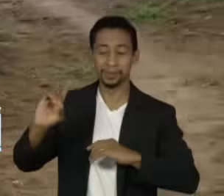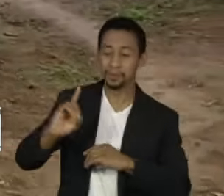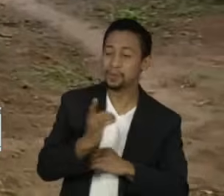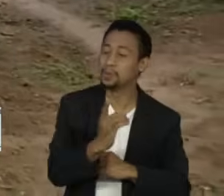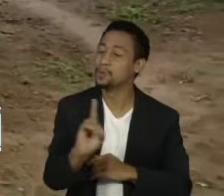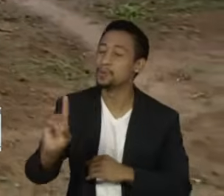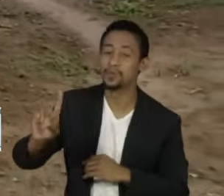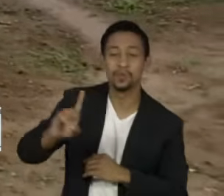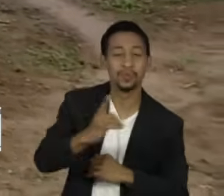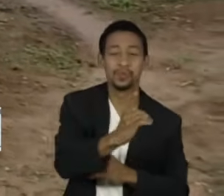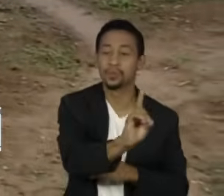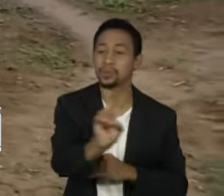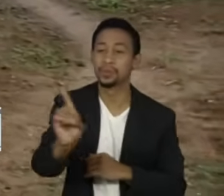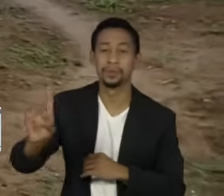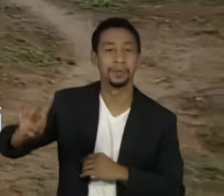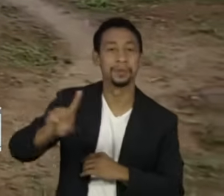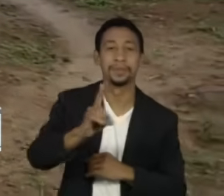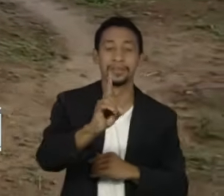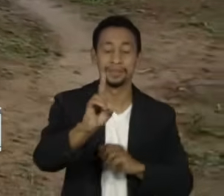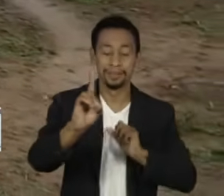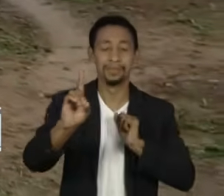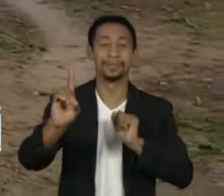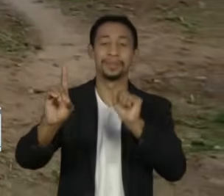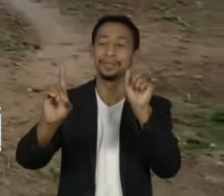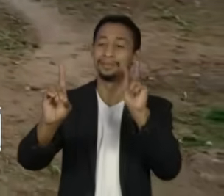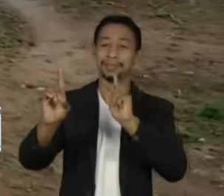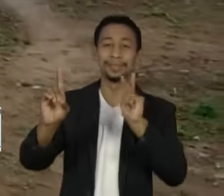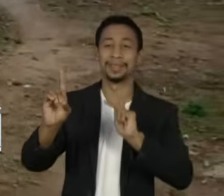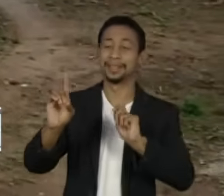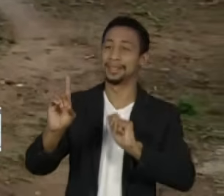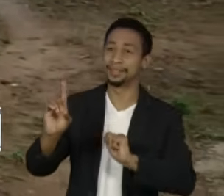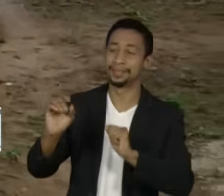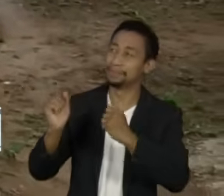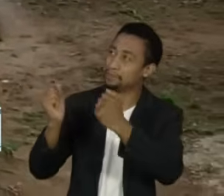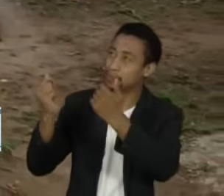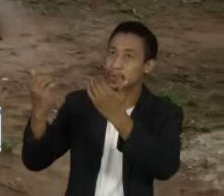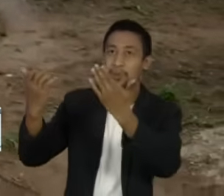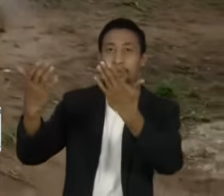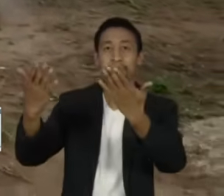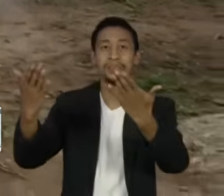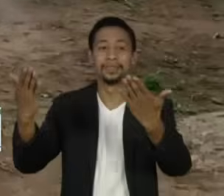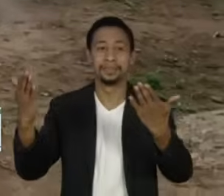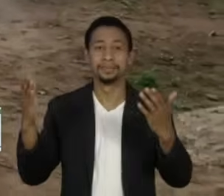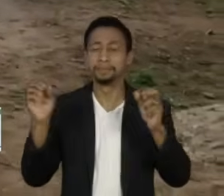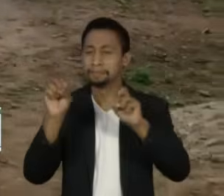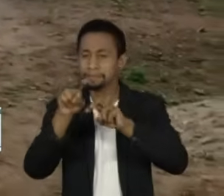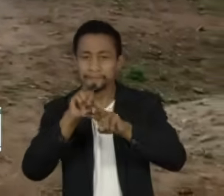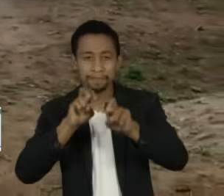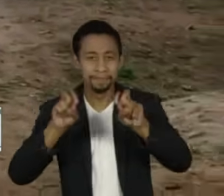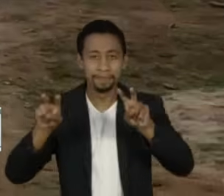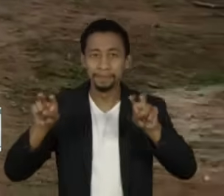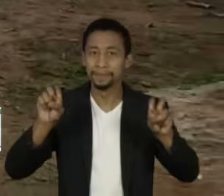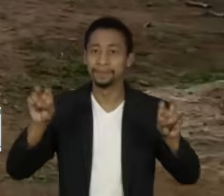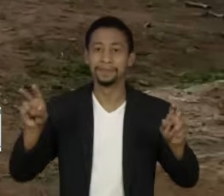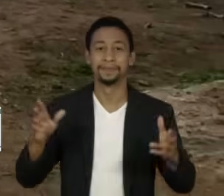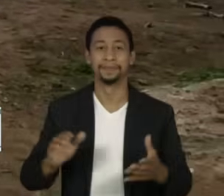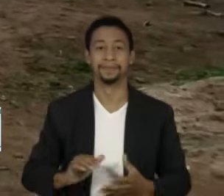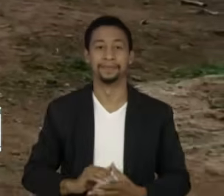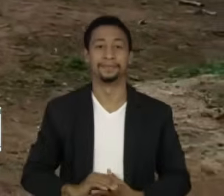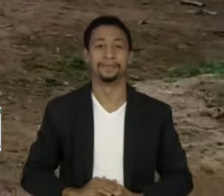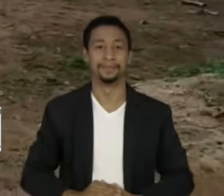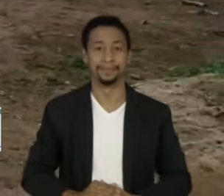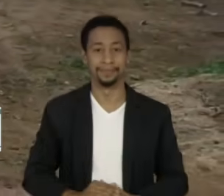embora, mas se não tem amor lá fora, de nada vale qualquer estrada.